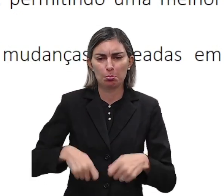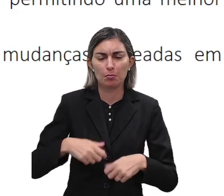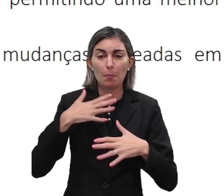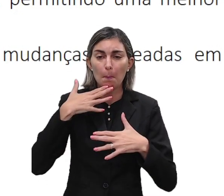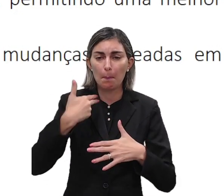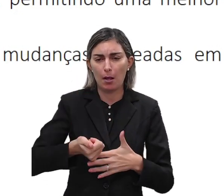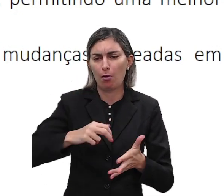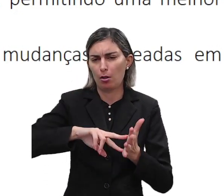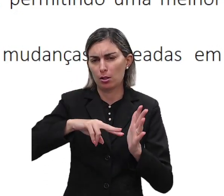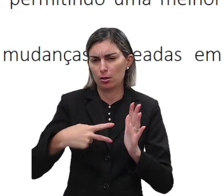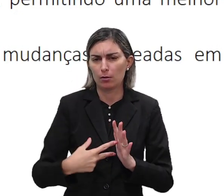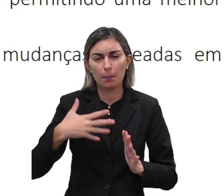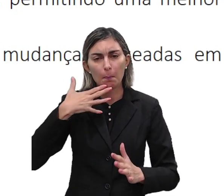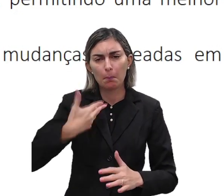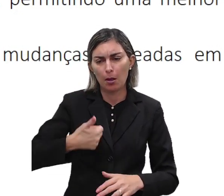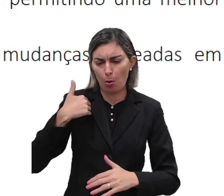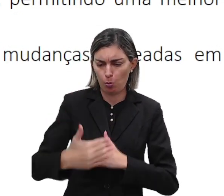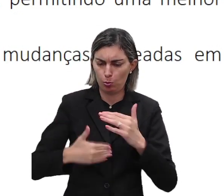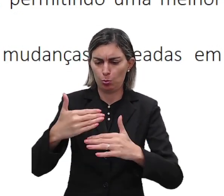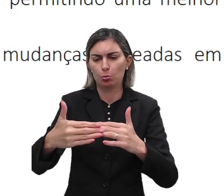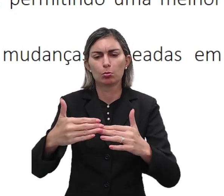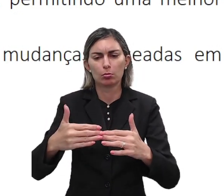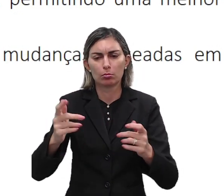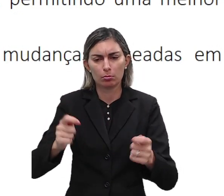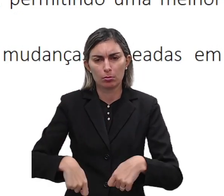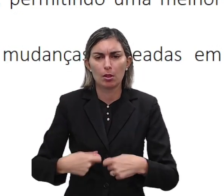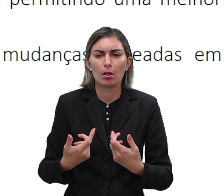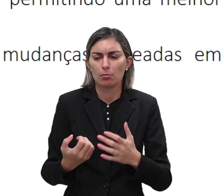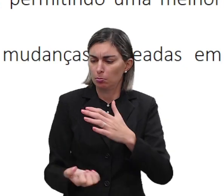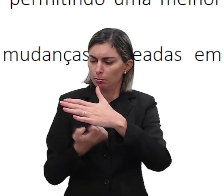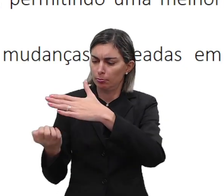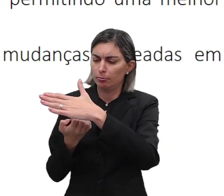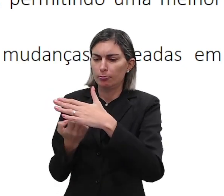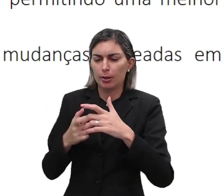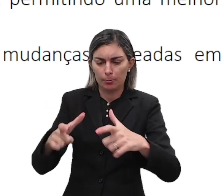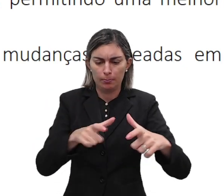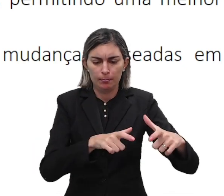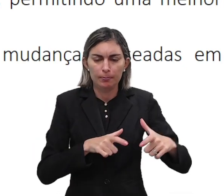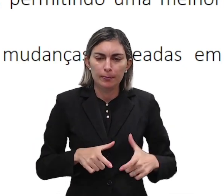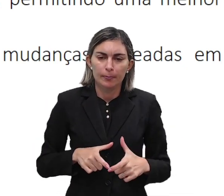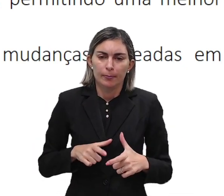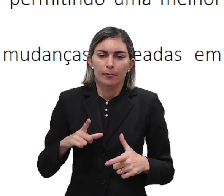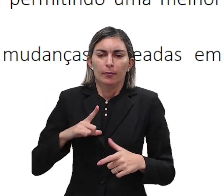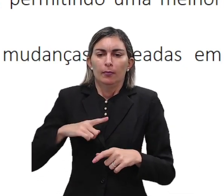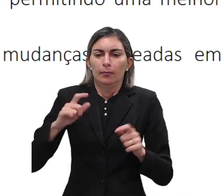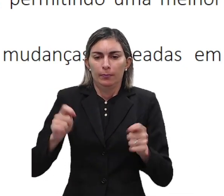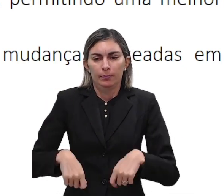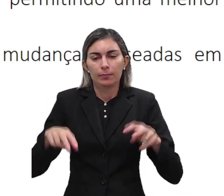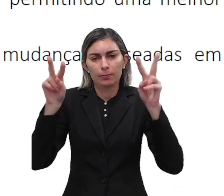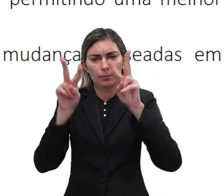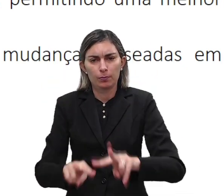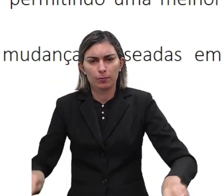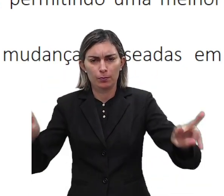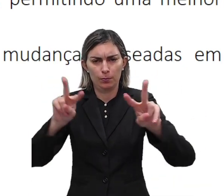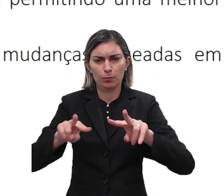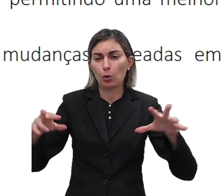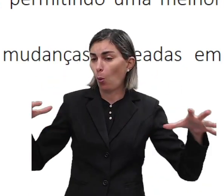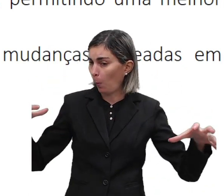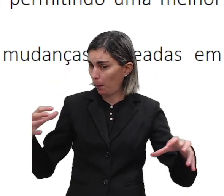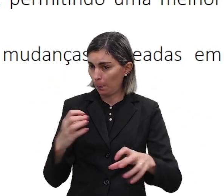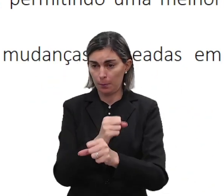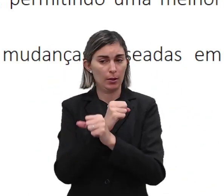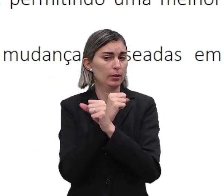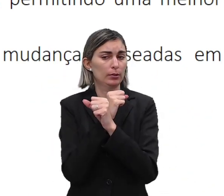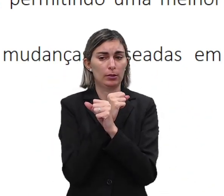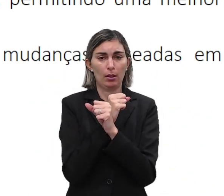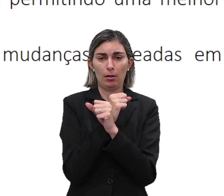melhorar significativamente o desempenho das empresas em vários setores. Ele oferece visibilidade completa de todas as partes